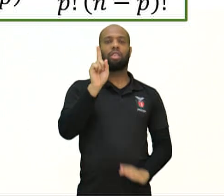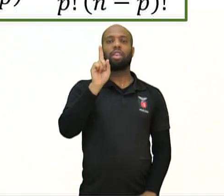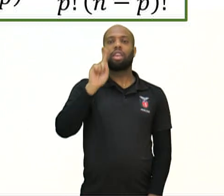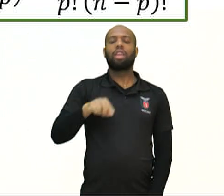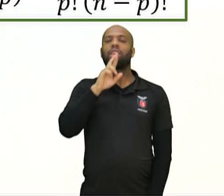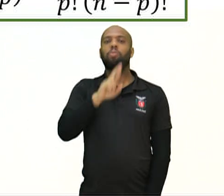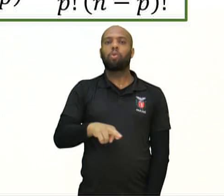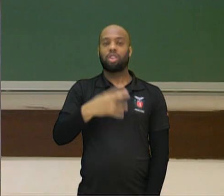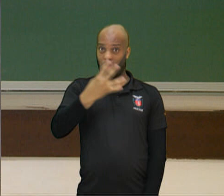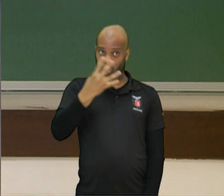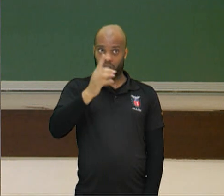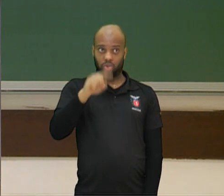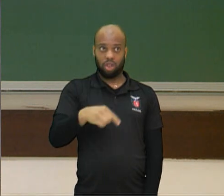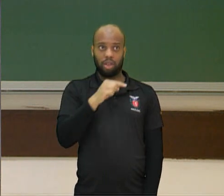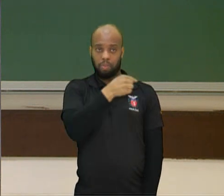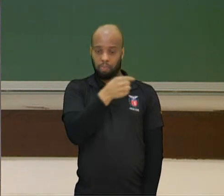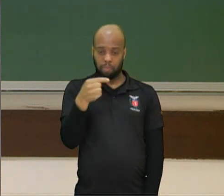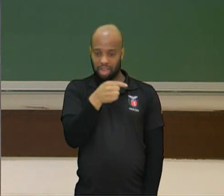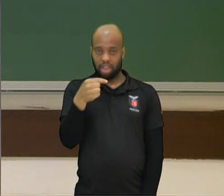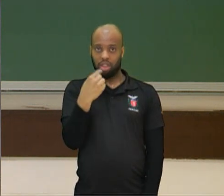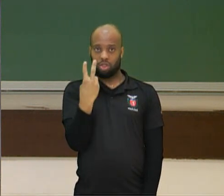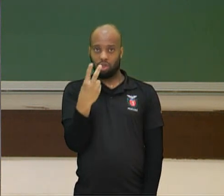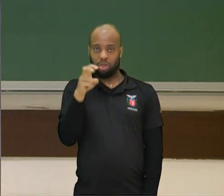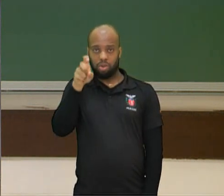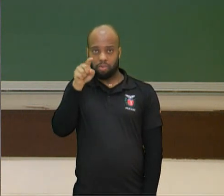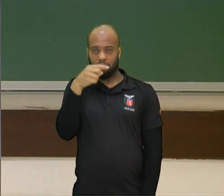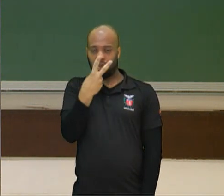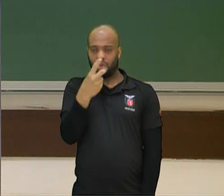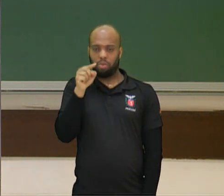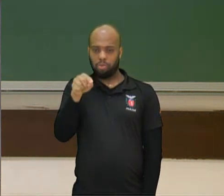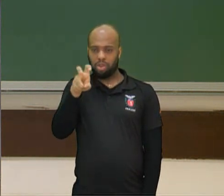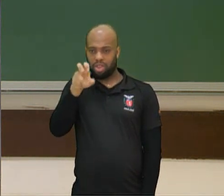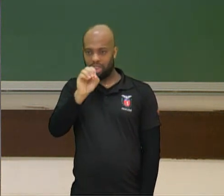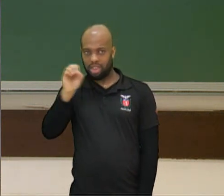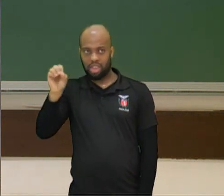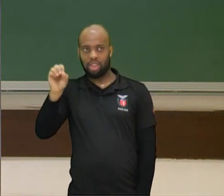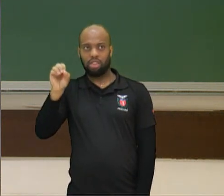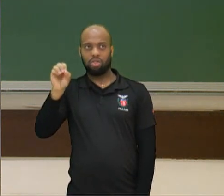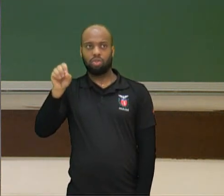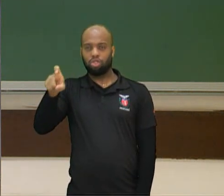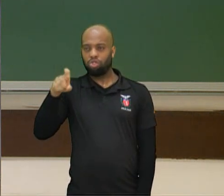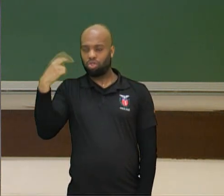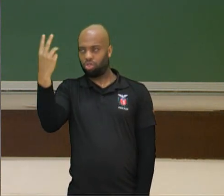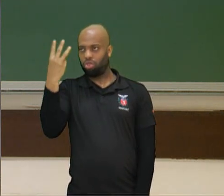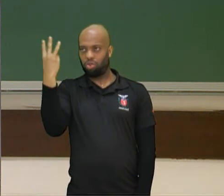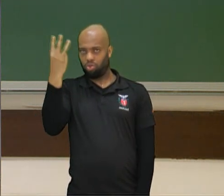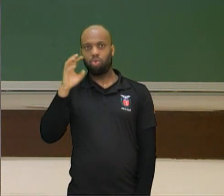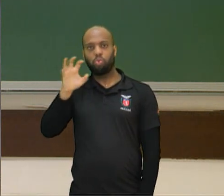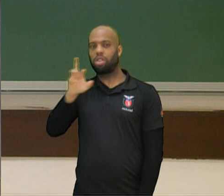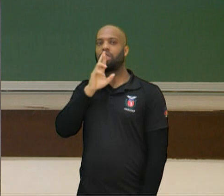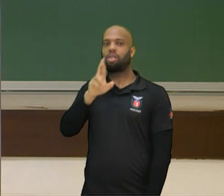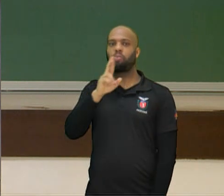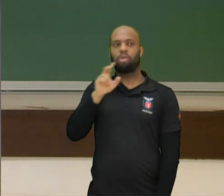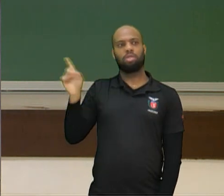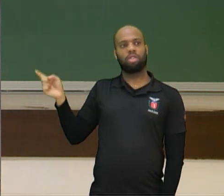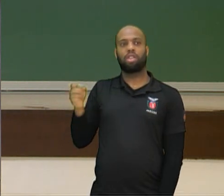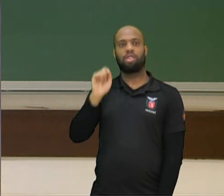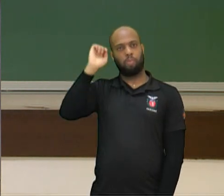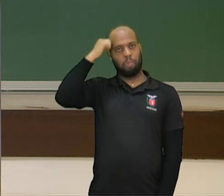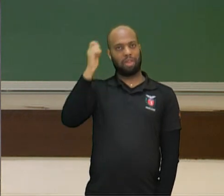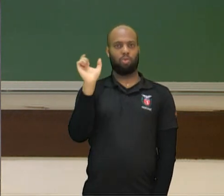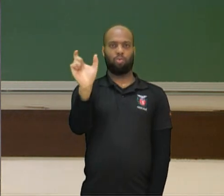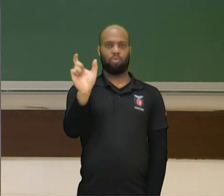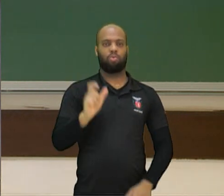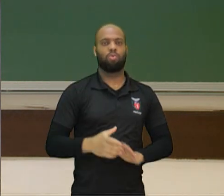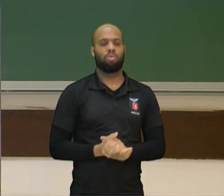2.500 x ao cubo. Então, temos que o nosso quarto termo é esse daqui, menos 2.500 x